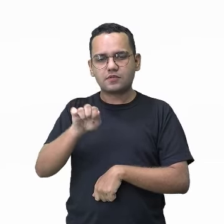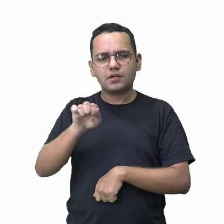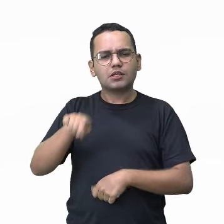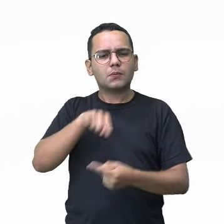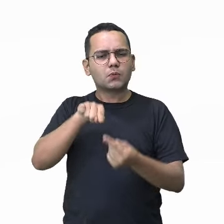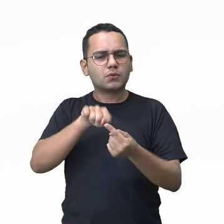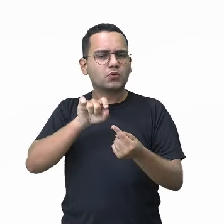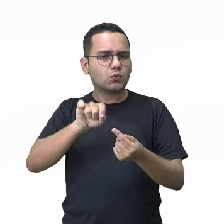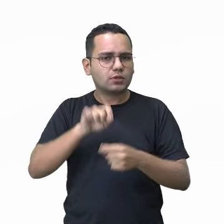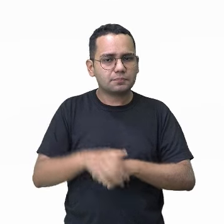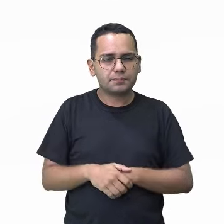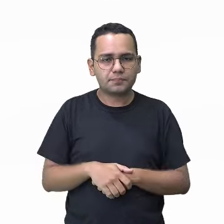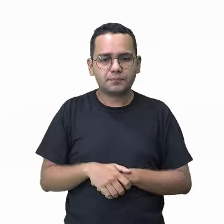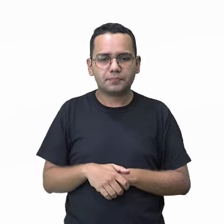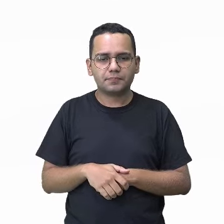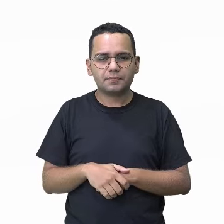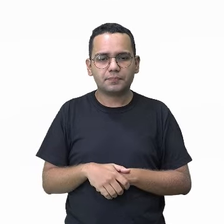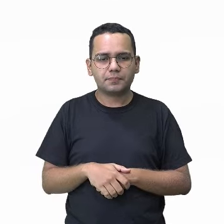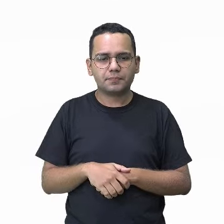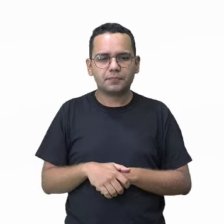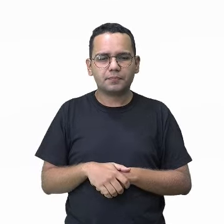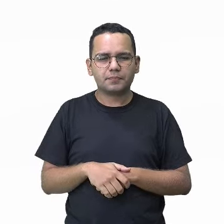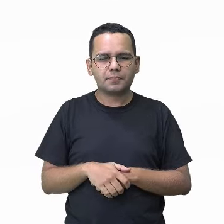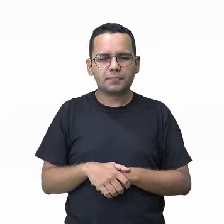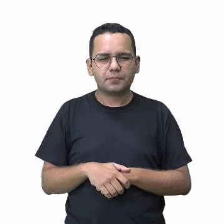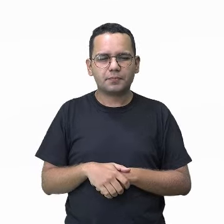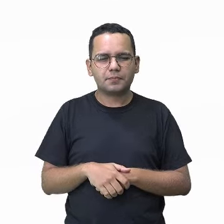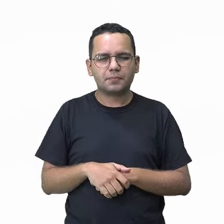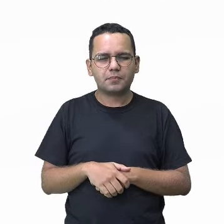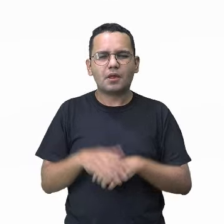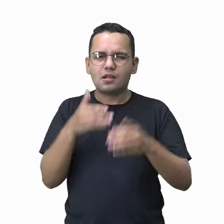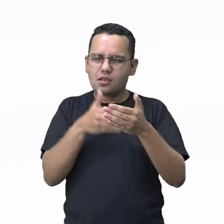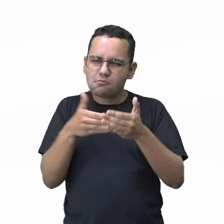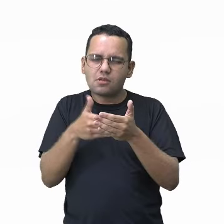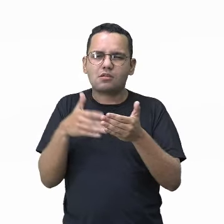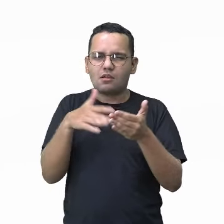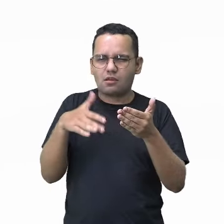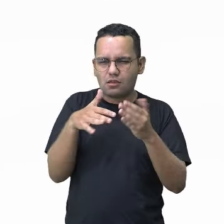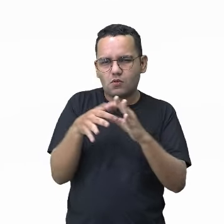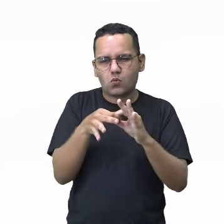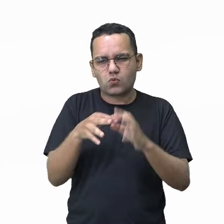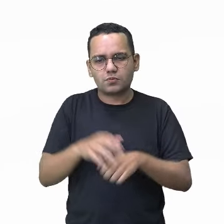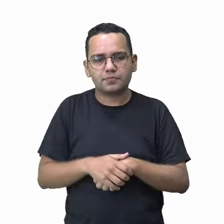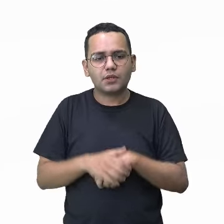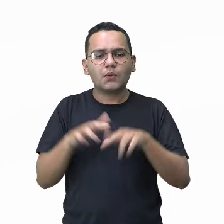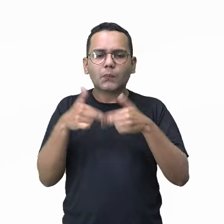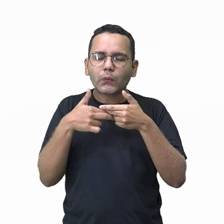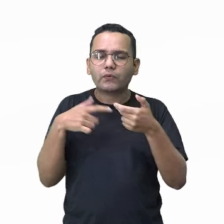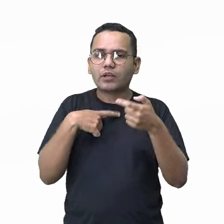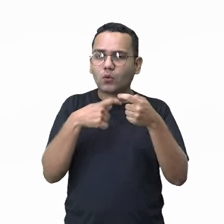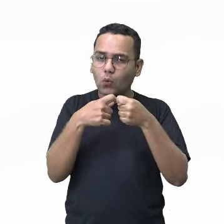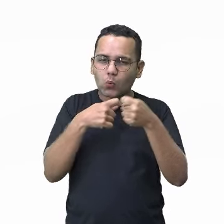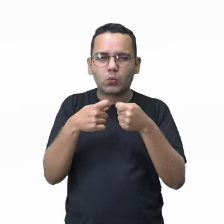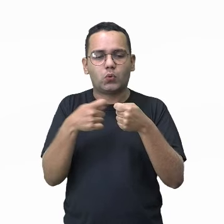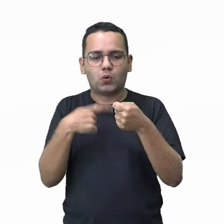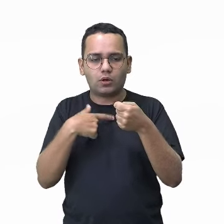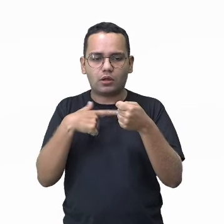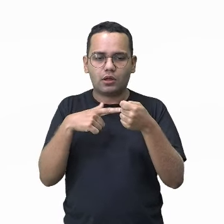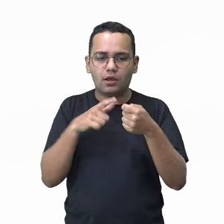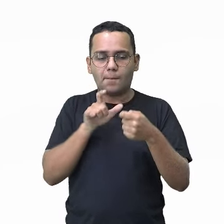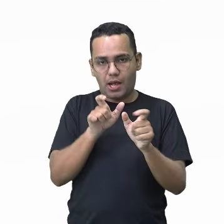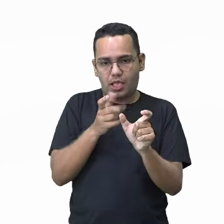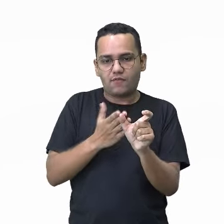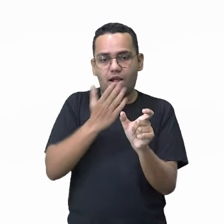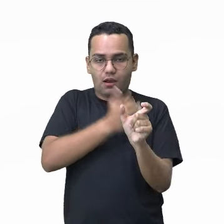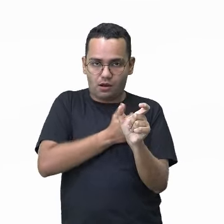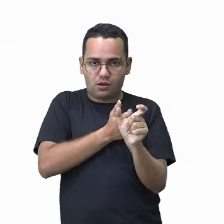papel de limitar a parte de um conjunto restringindo o sentido do termo antecedente